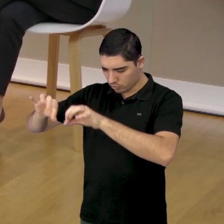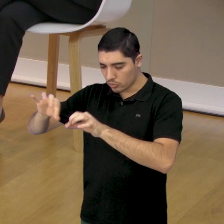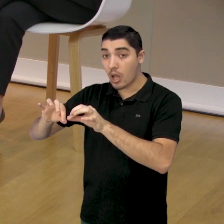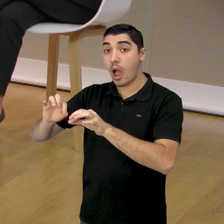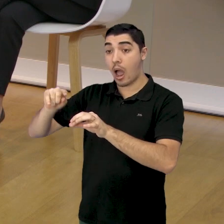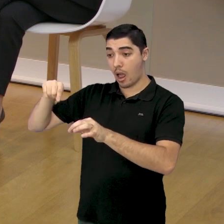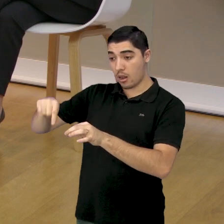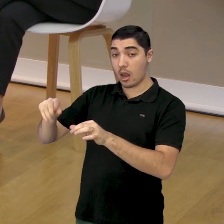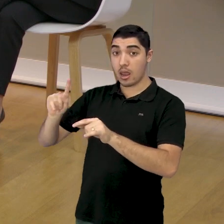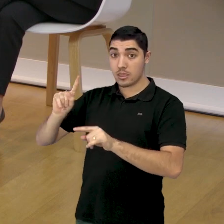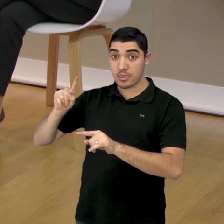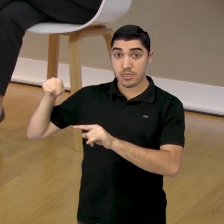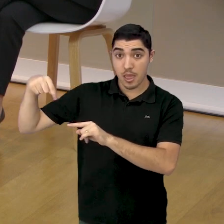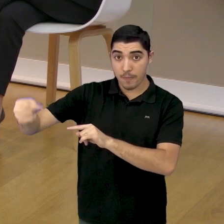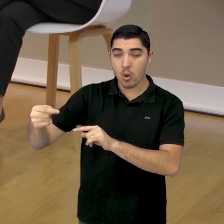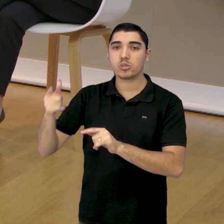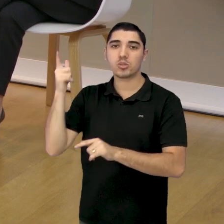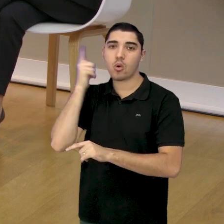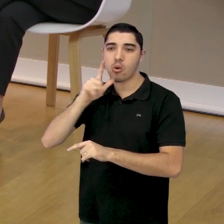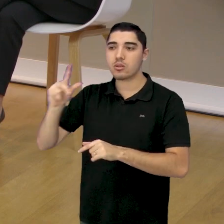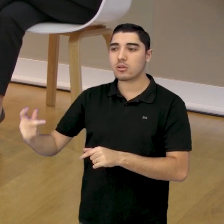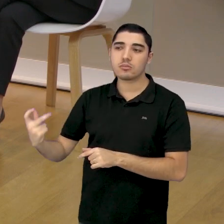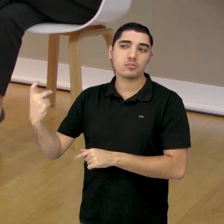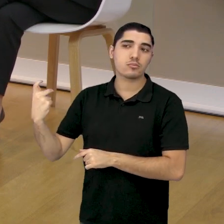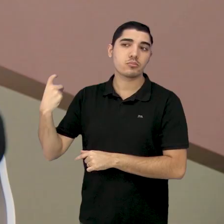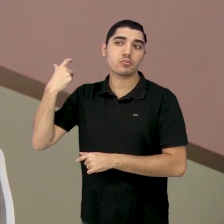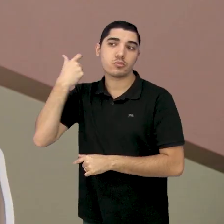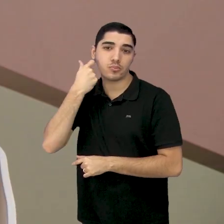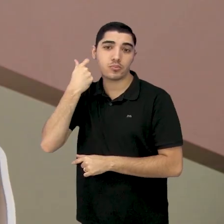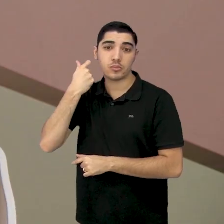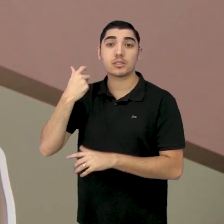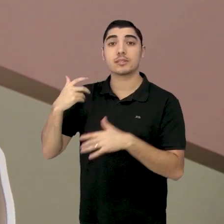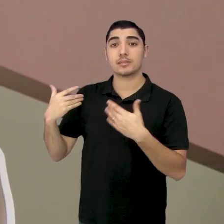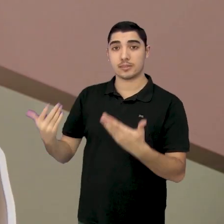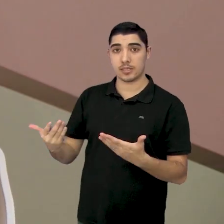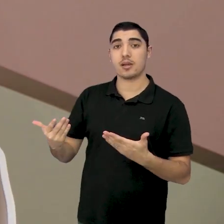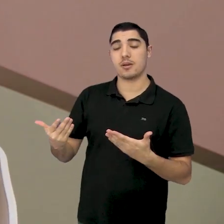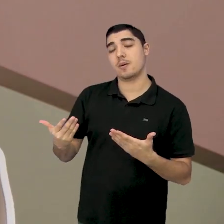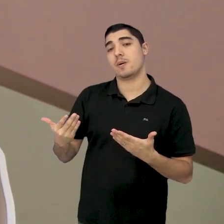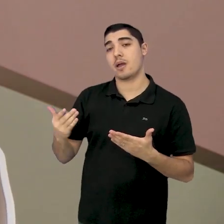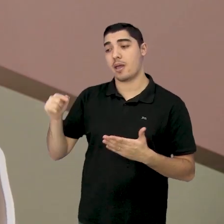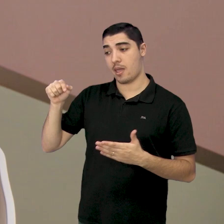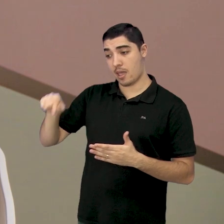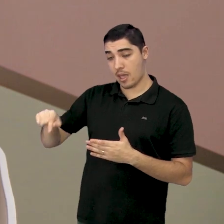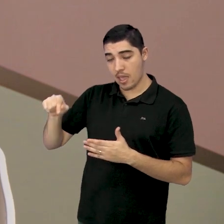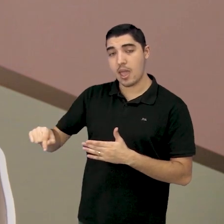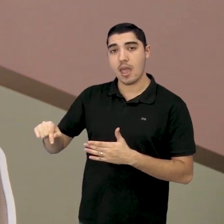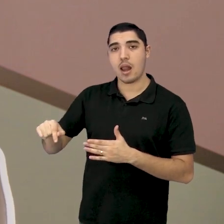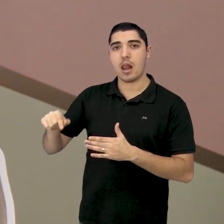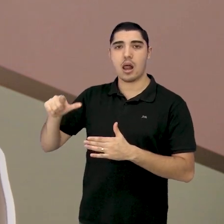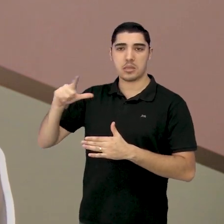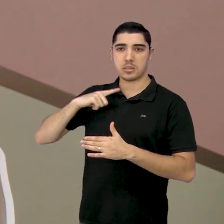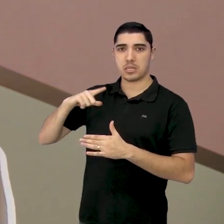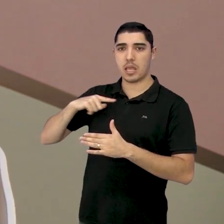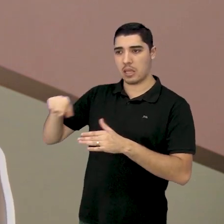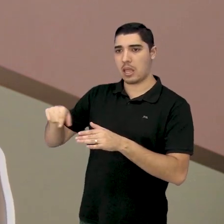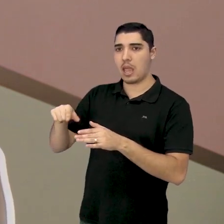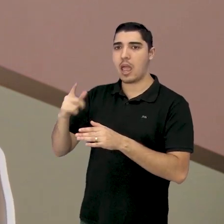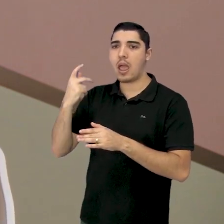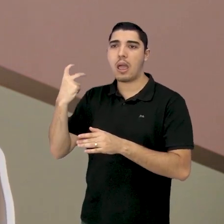gente precisa diluir. Então a toxina ela é diluída em soro fisiológico. Então os cuidados ditos são basicamente para que após a gente